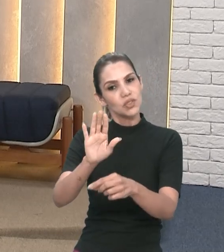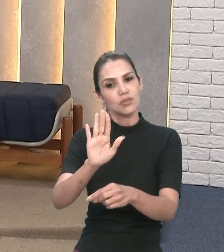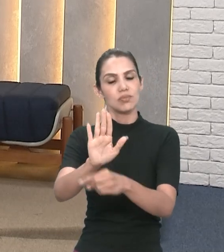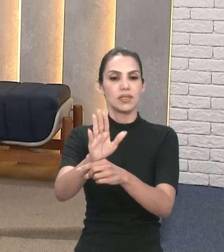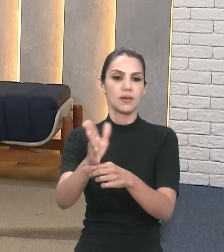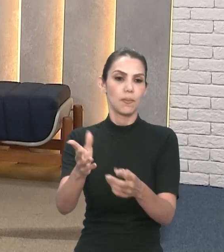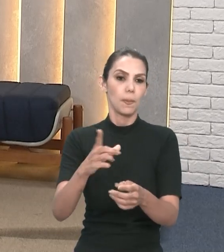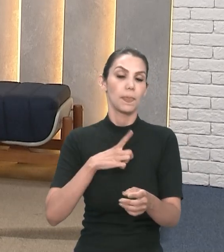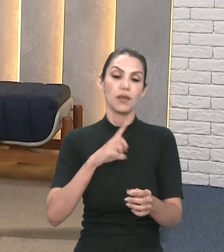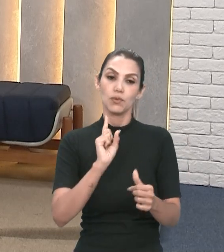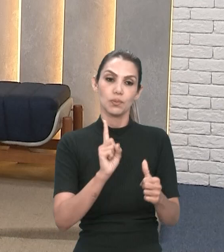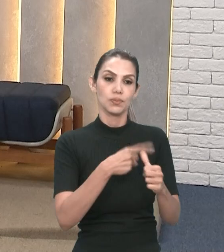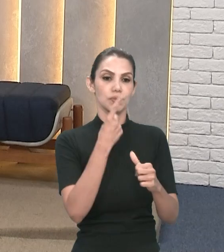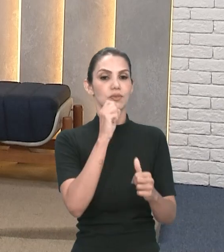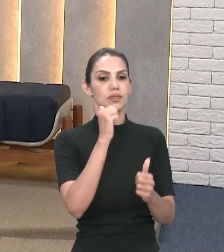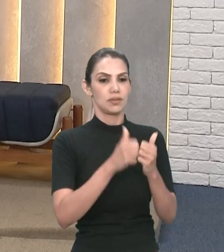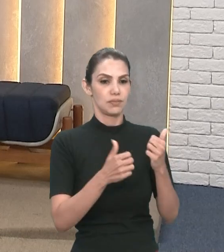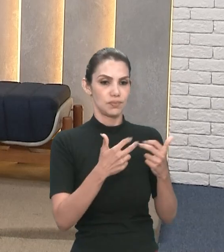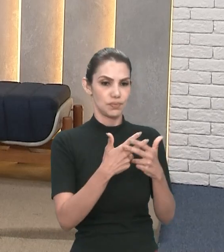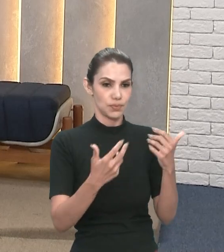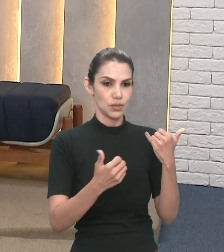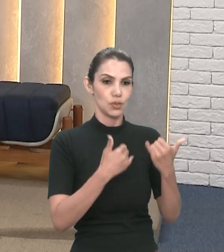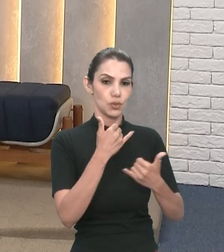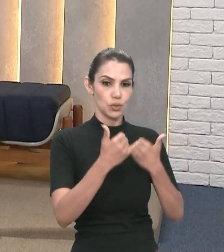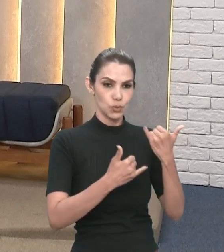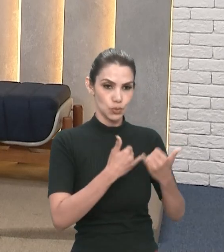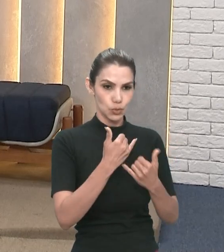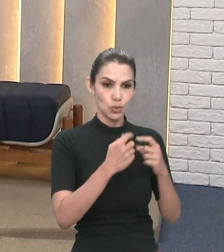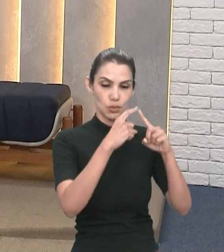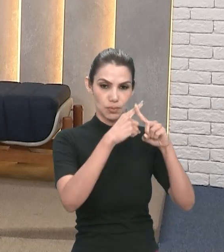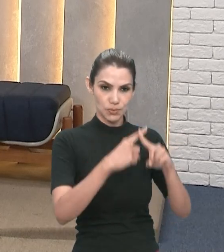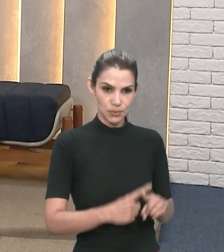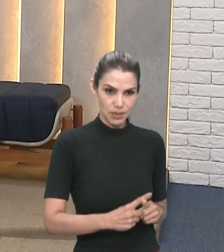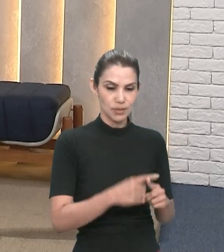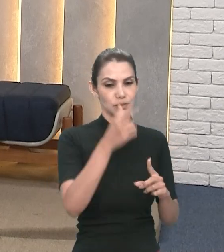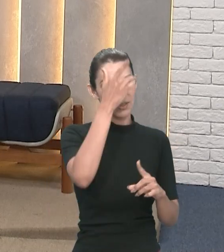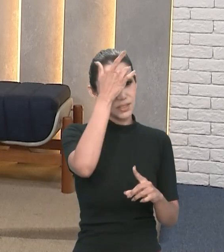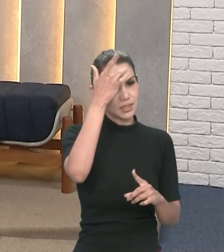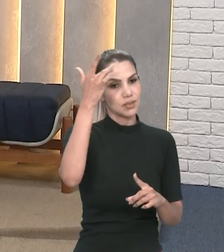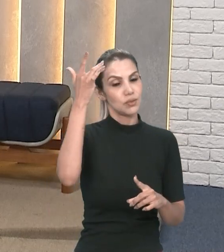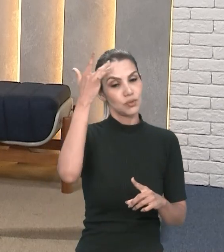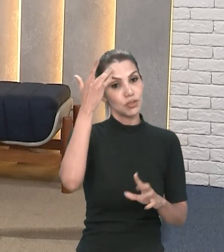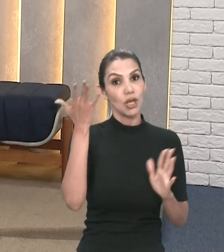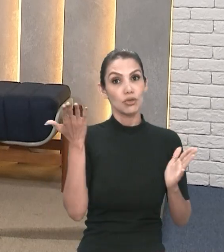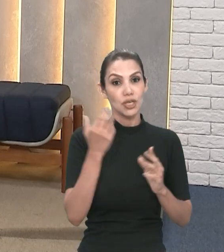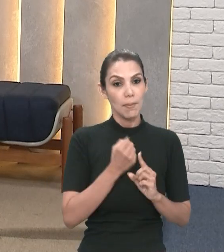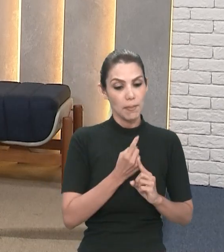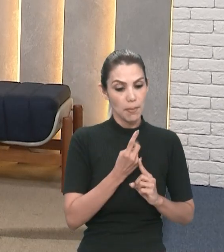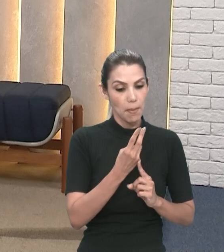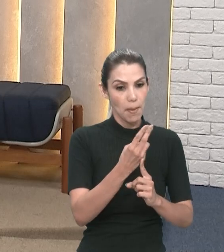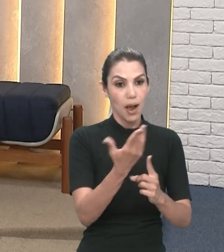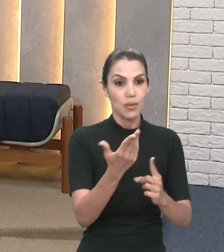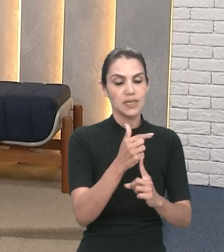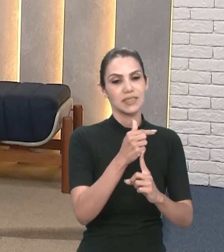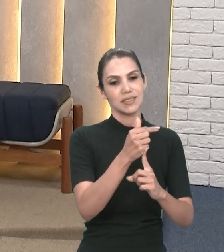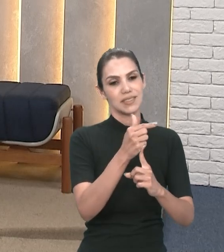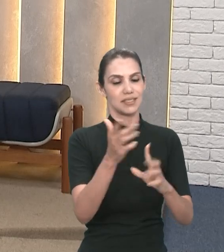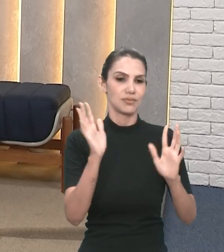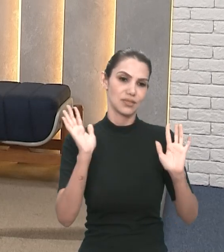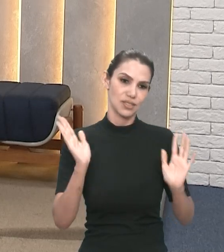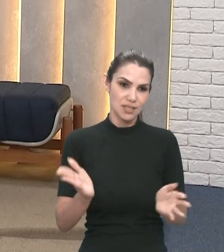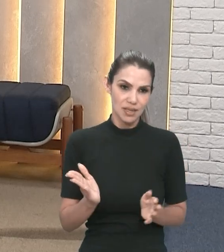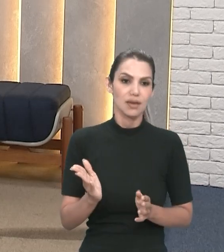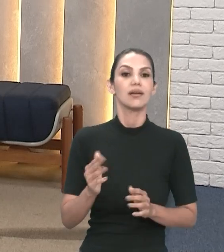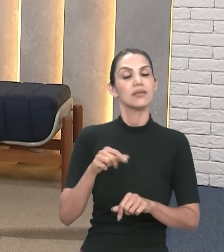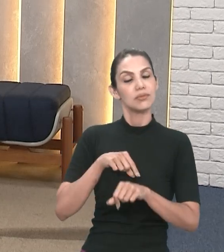os CAPs aqui reunidos. E aí já estamos na 7ª edição, para você ver que a coisa cresceu. Inclusive durante a pandemia fizemos